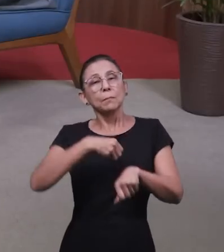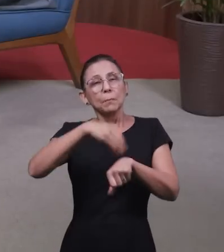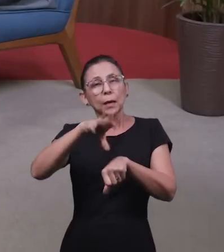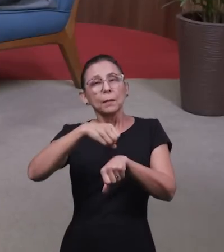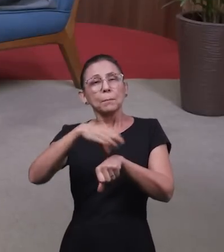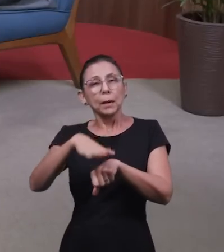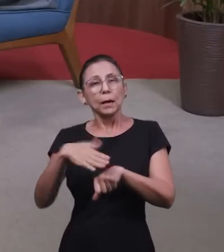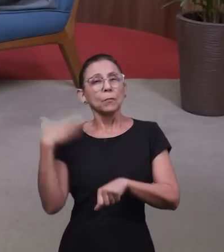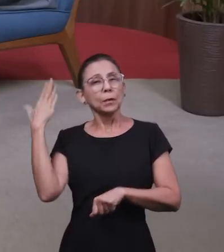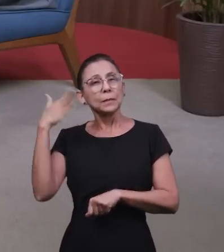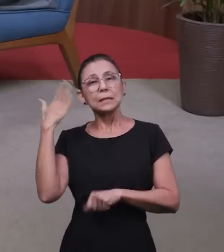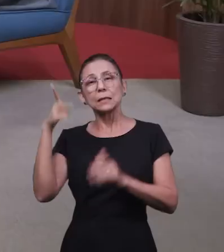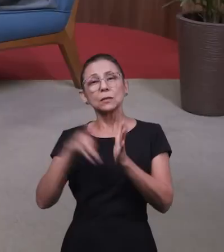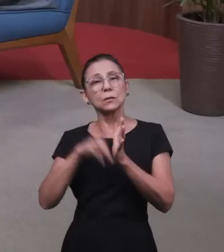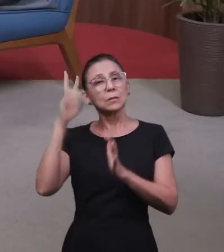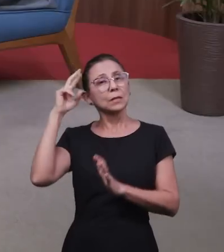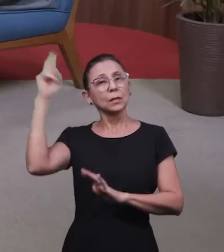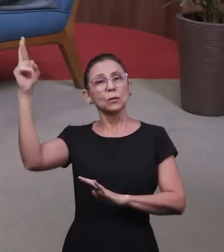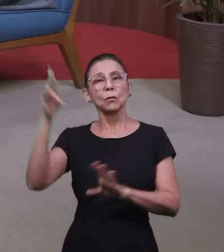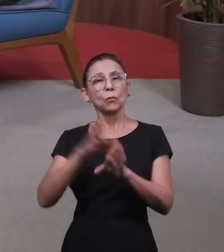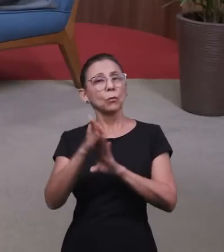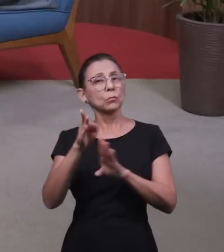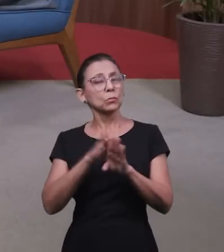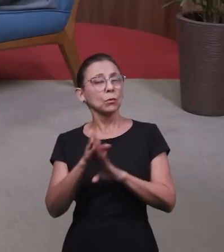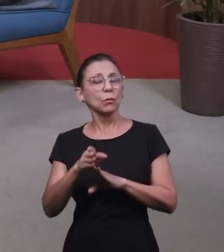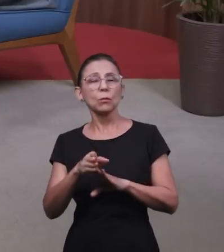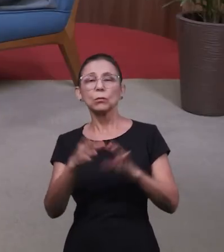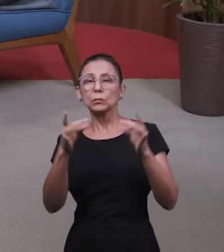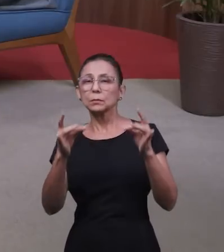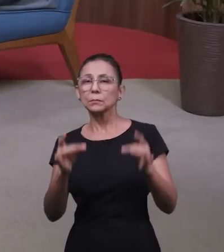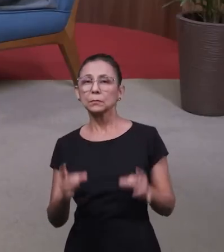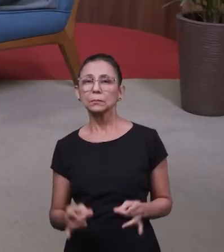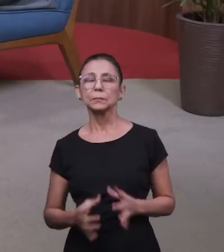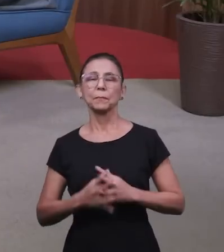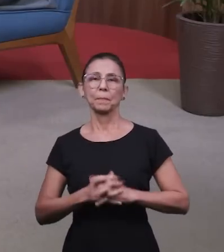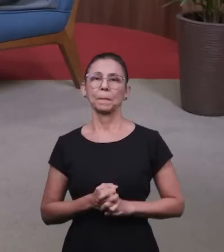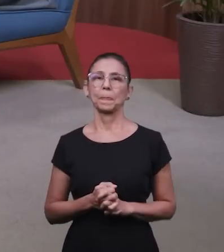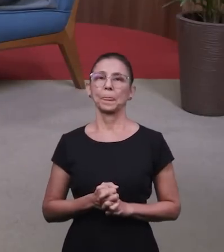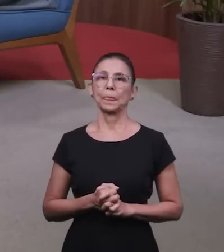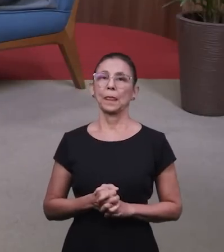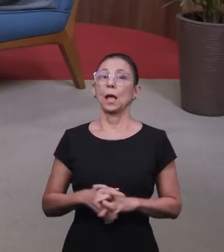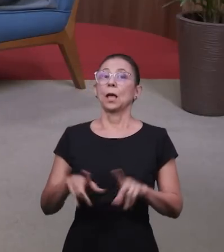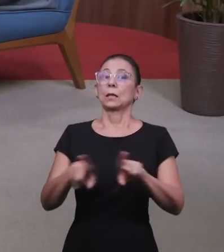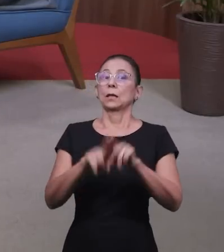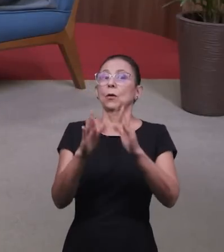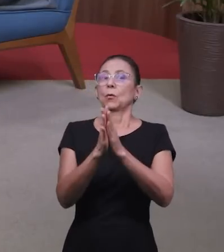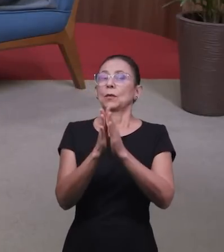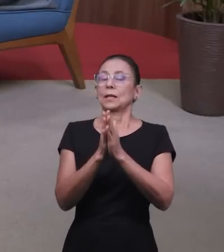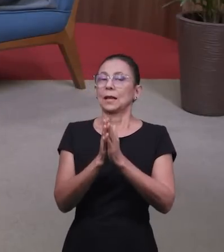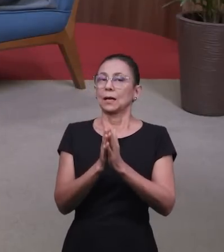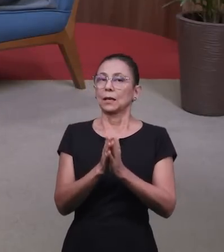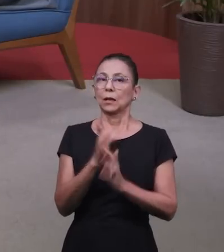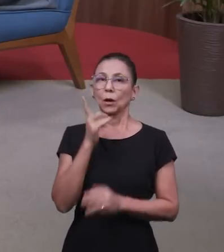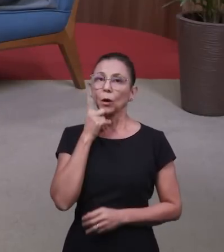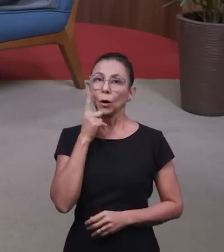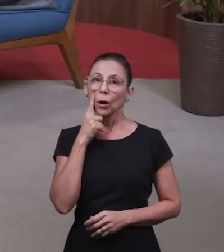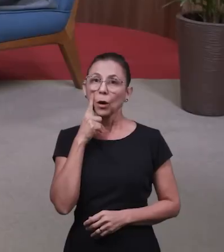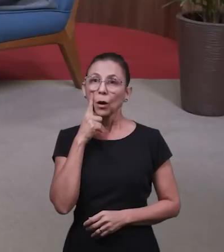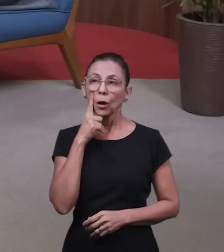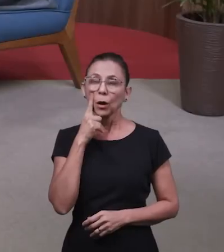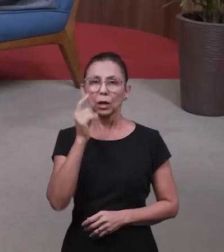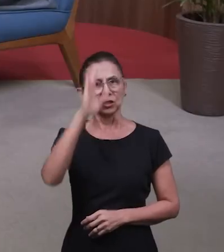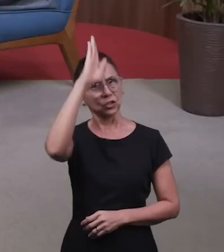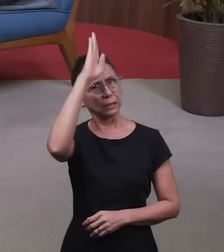da parte do Senhor. Isso é muito importante para a sua vida. E também vai orar por você. E olha só, tudo isso é